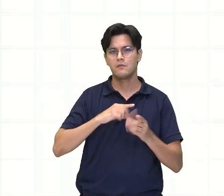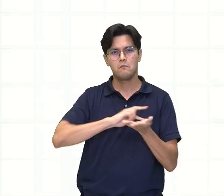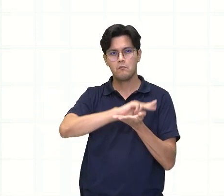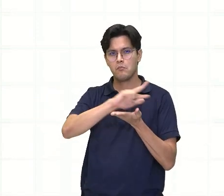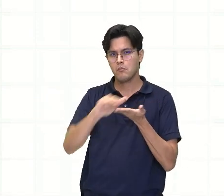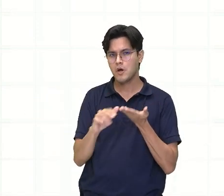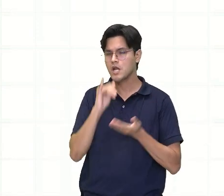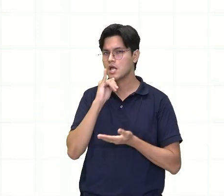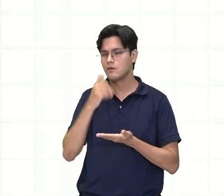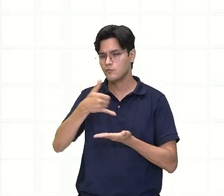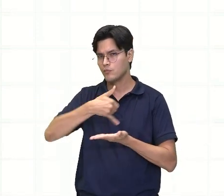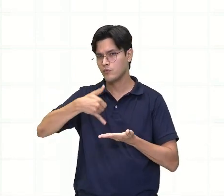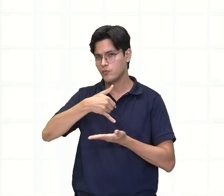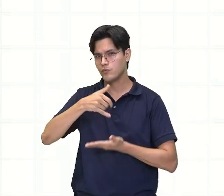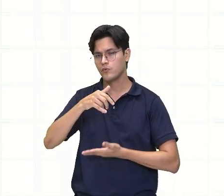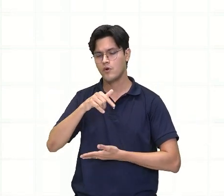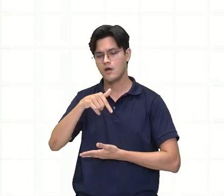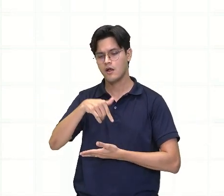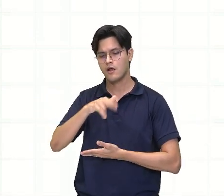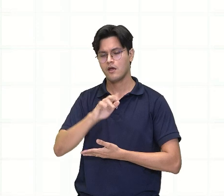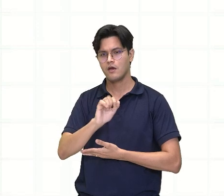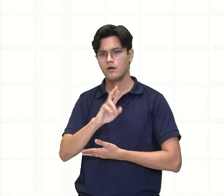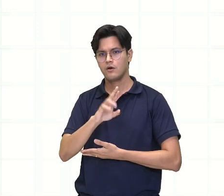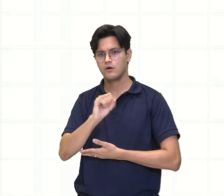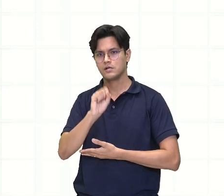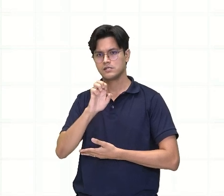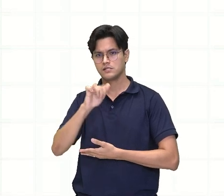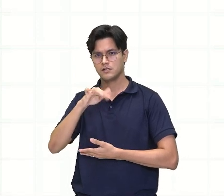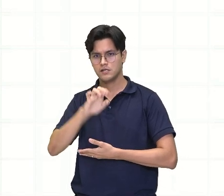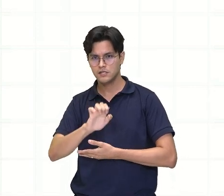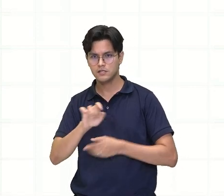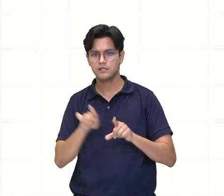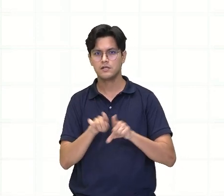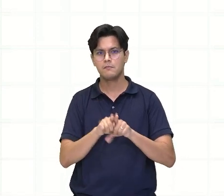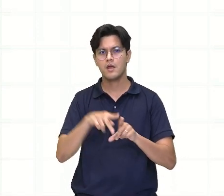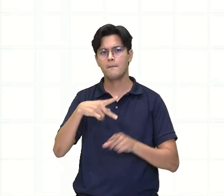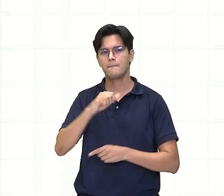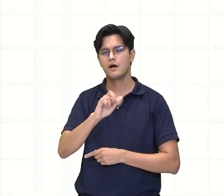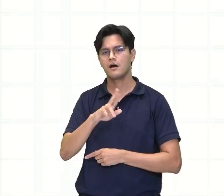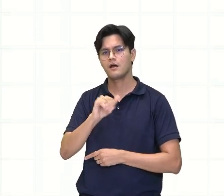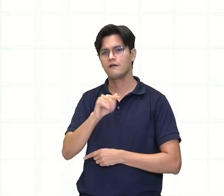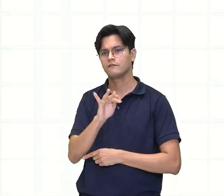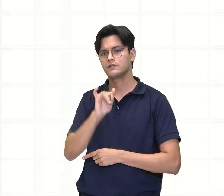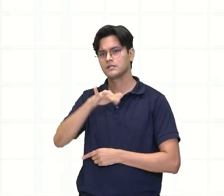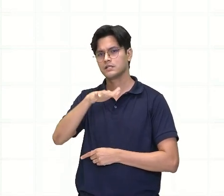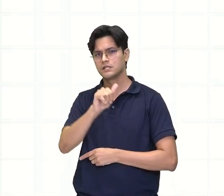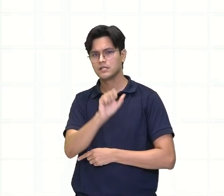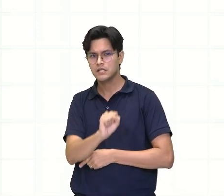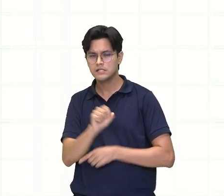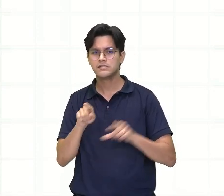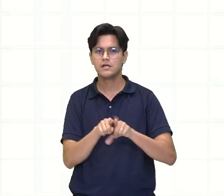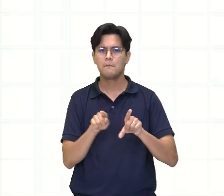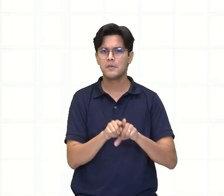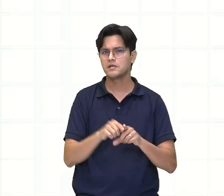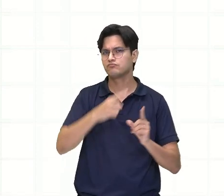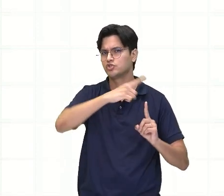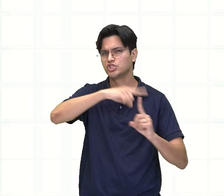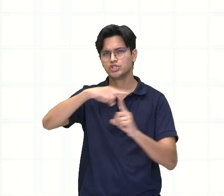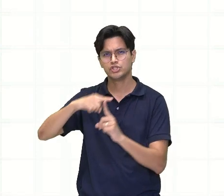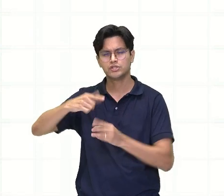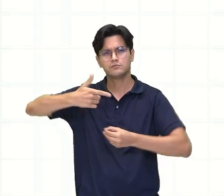de refinação do petróleo e alguns tipos de petróleo cru. Ou seja, na